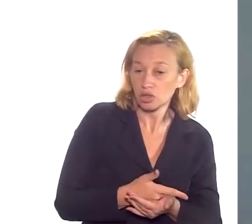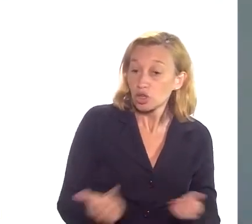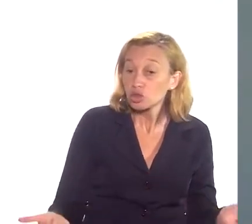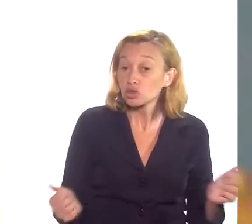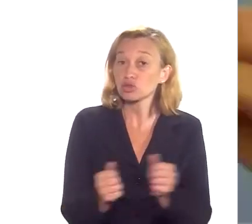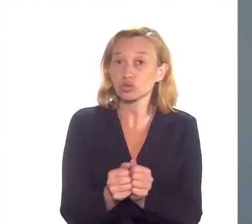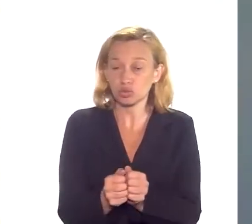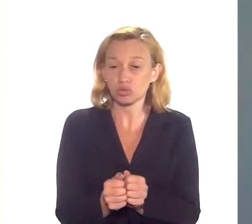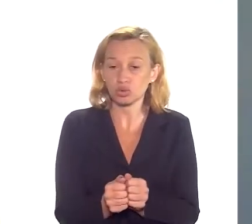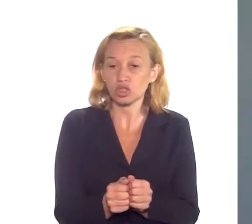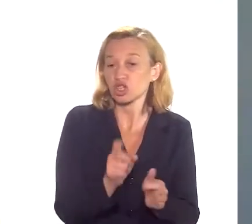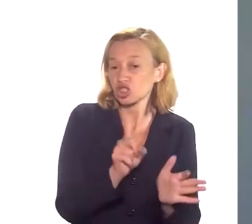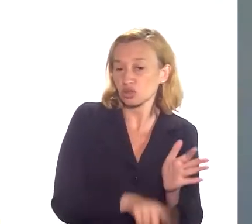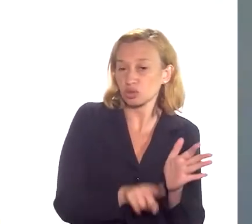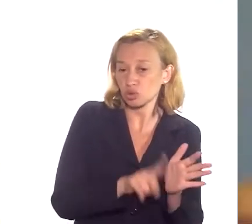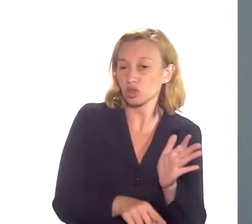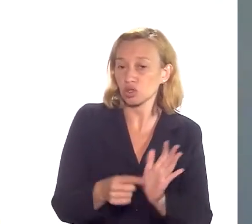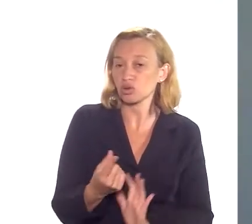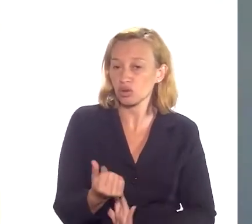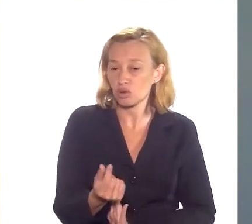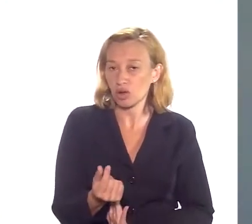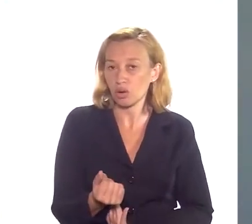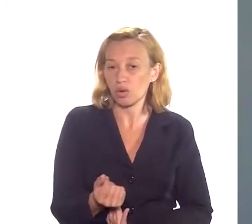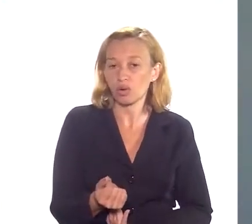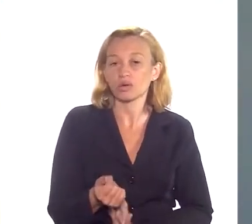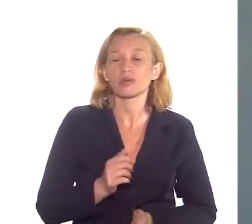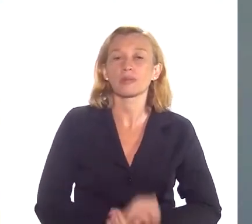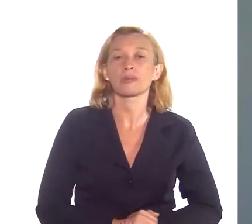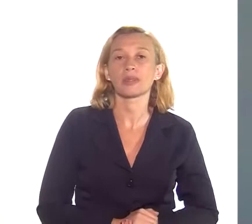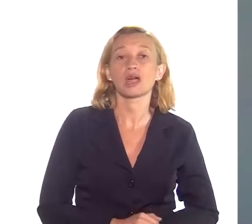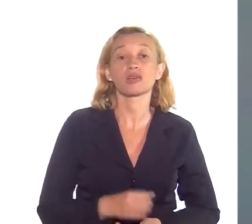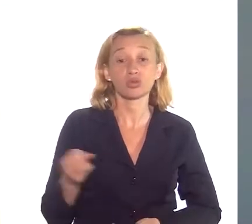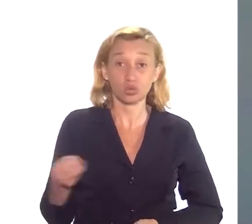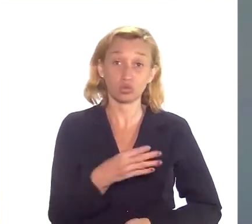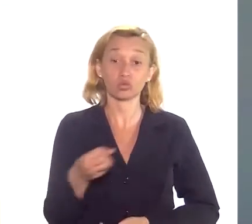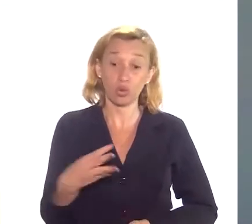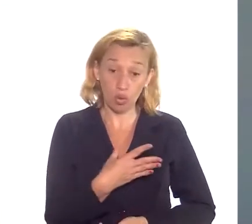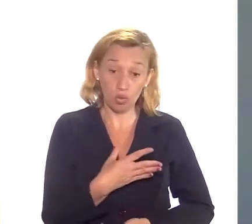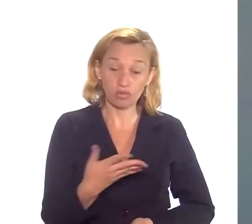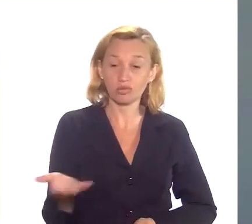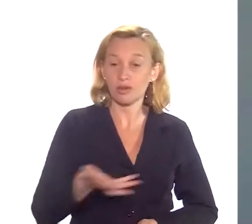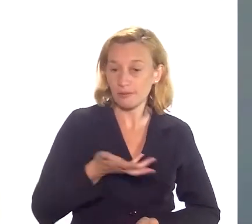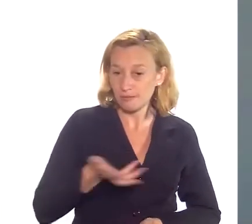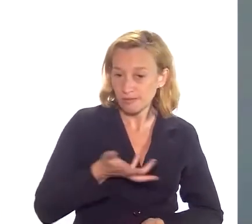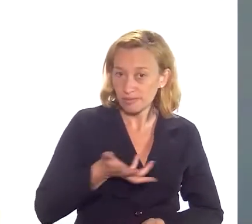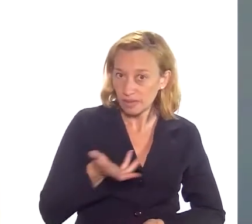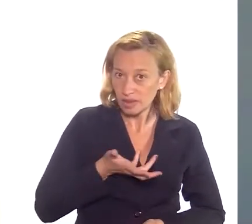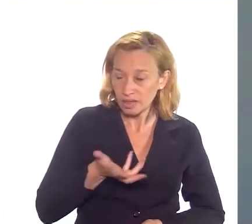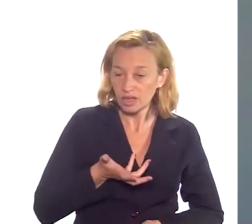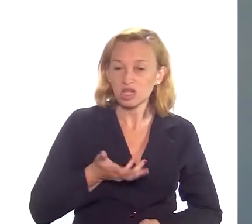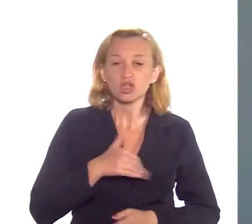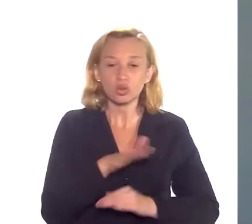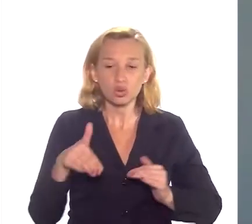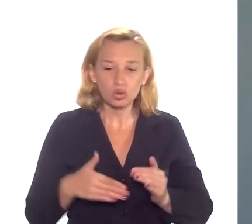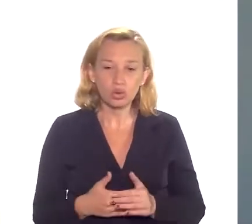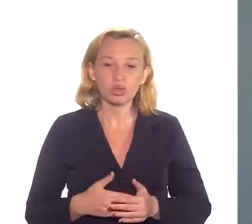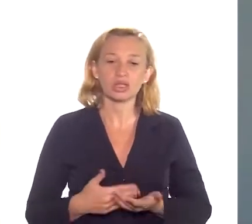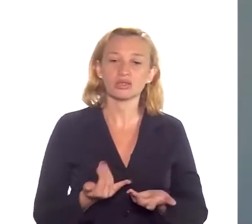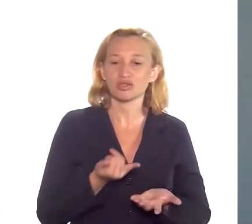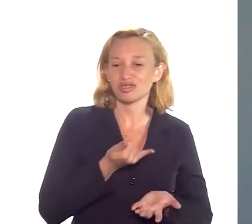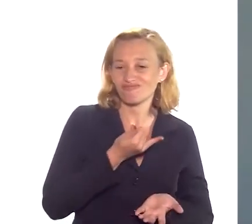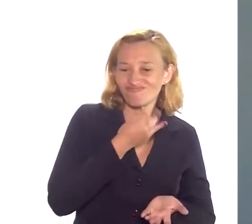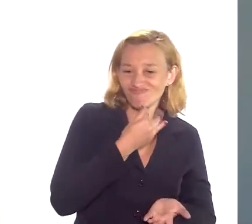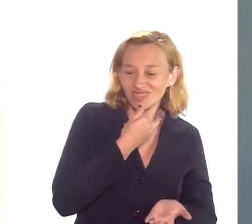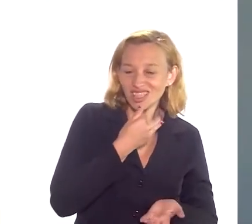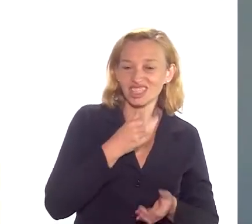compraram insumos juntos, e com isso diminuíram os custos, né? Então, isso foi uma novidade, essa aceleração, né,